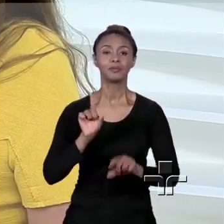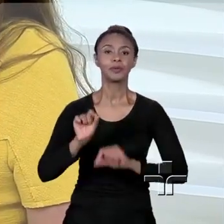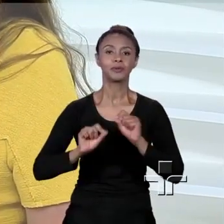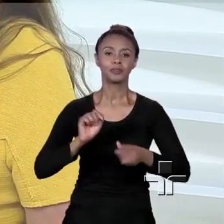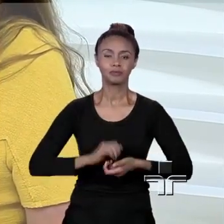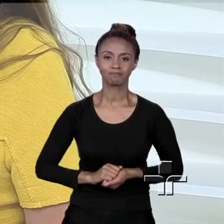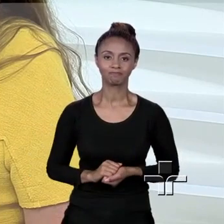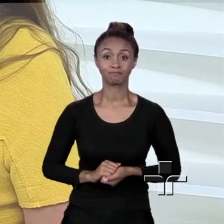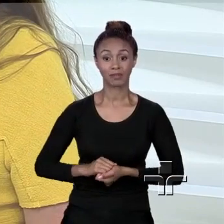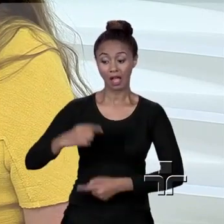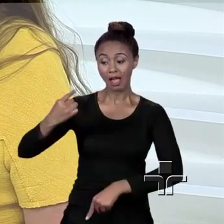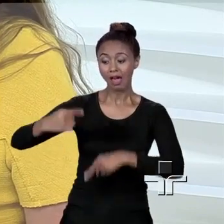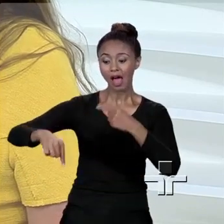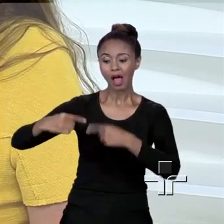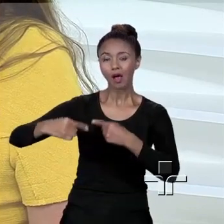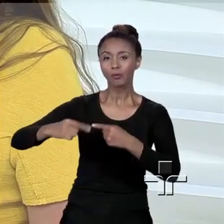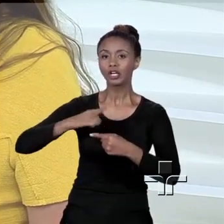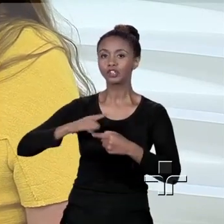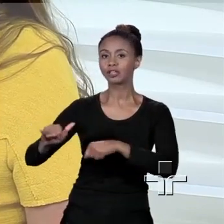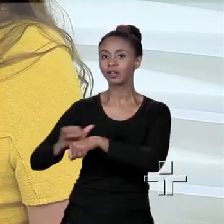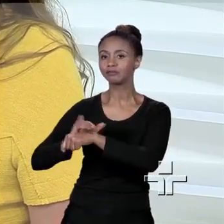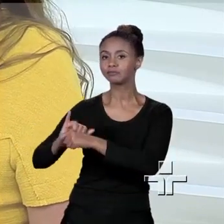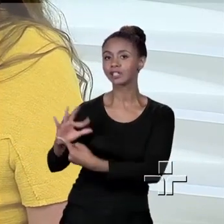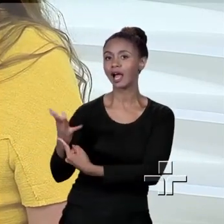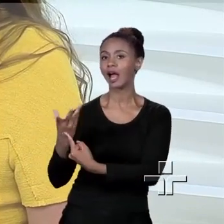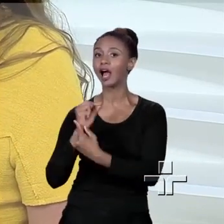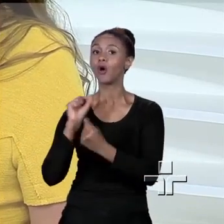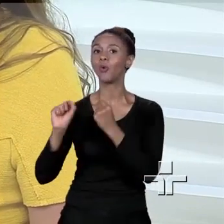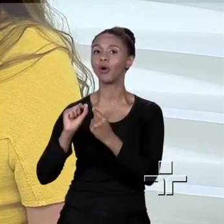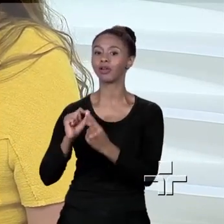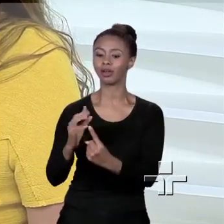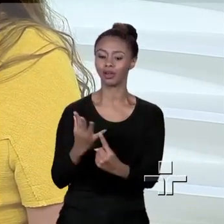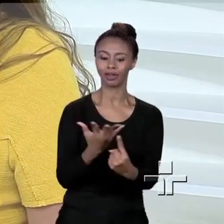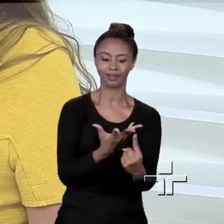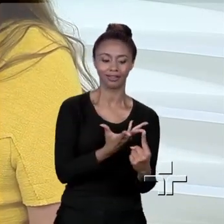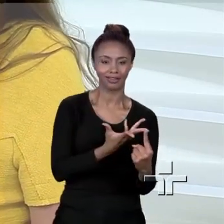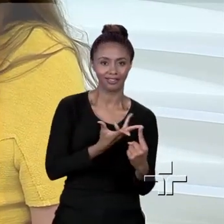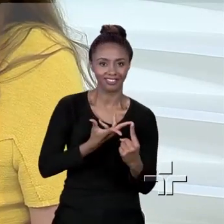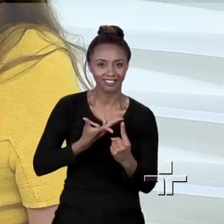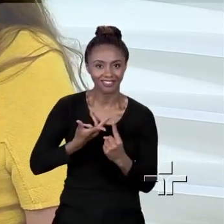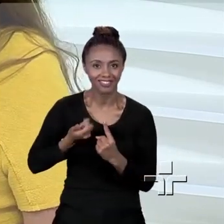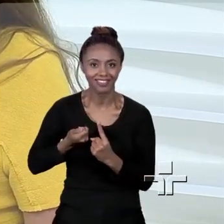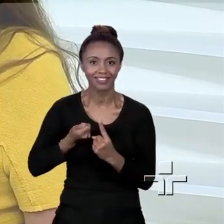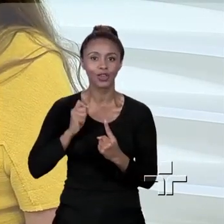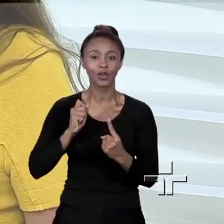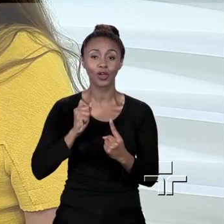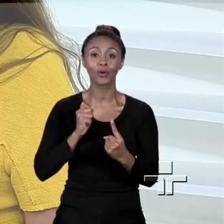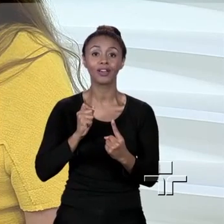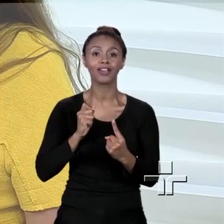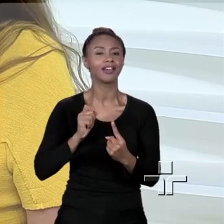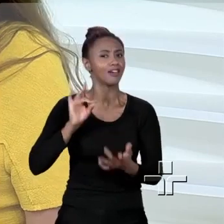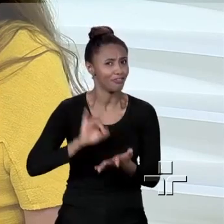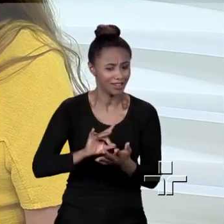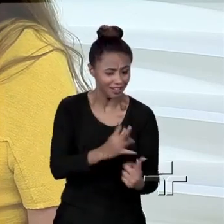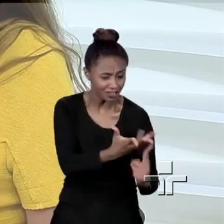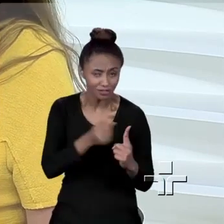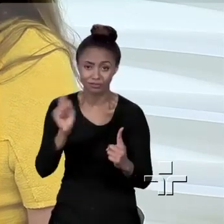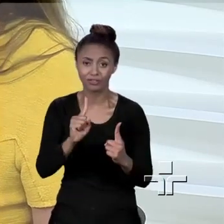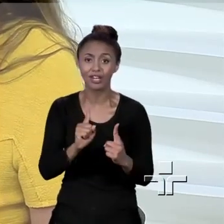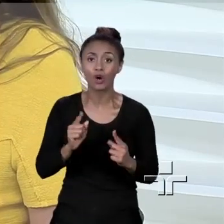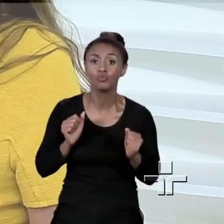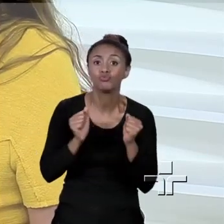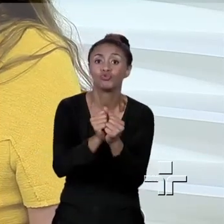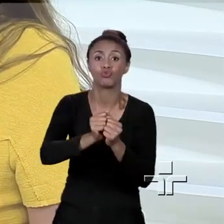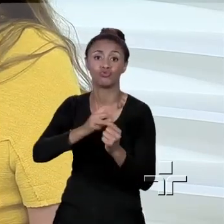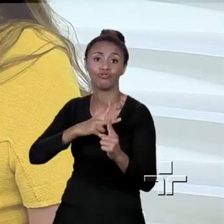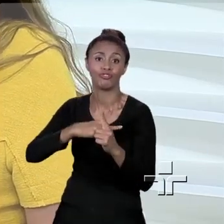das artes da política é convencer, ou seja, é vencer junto. Bacana.